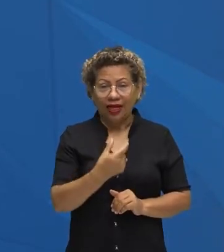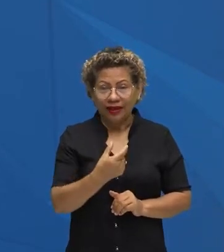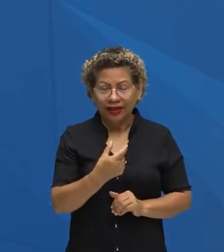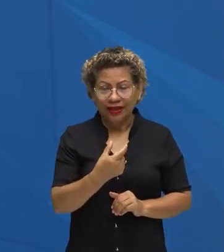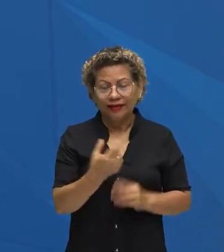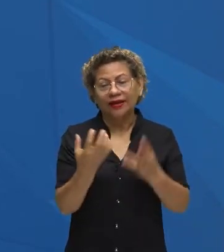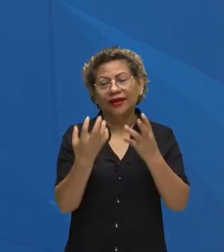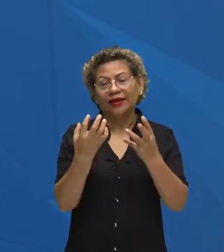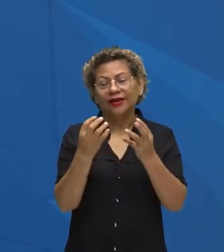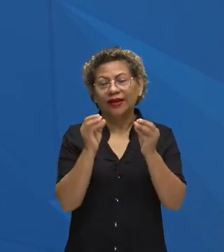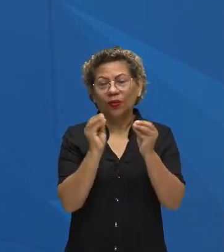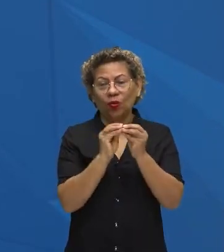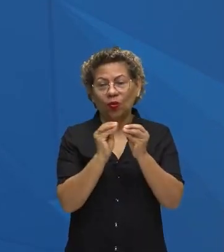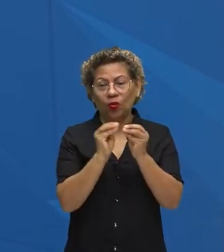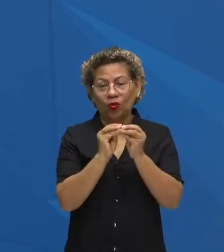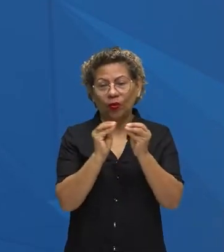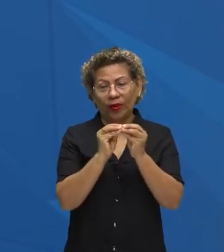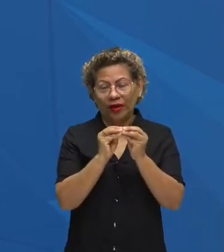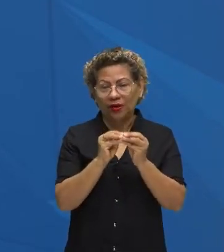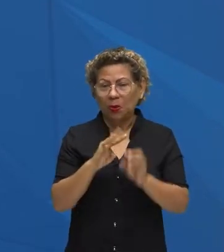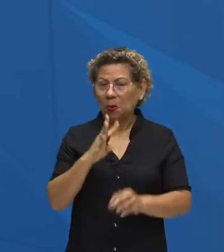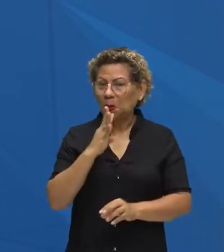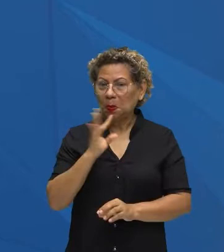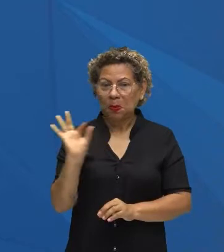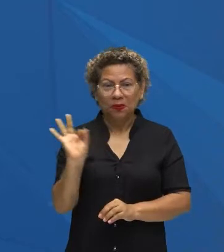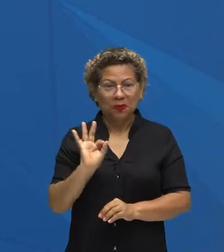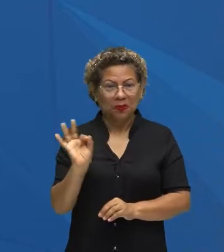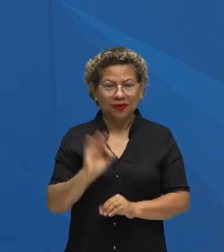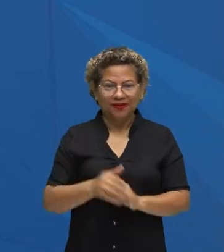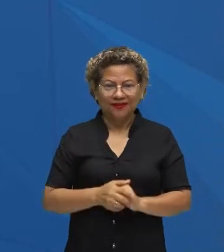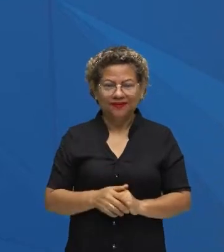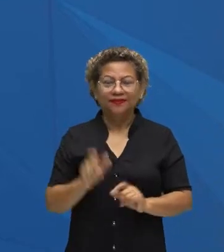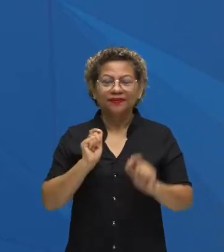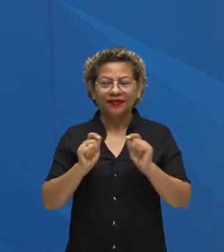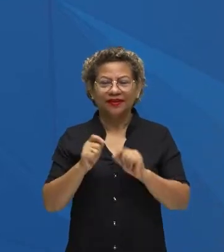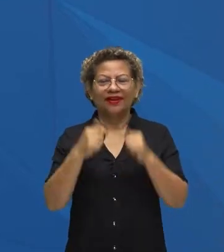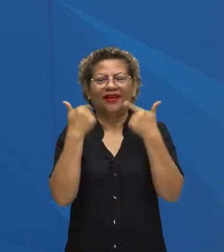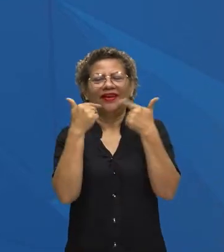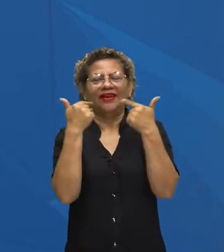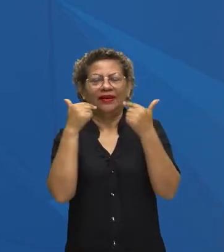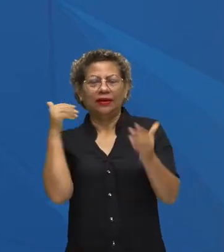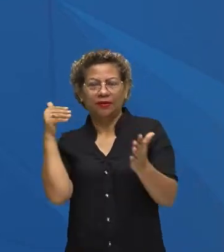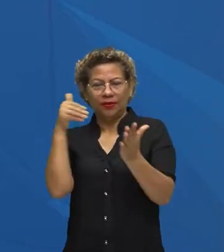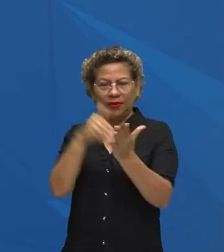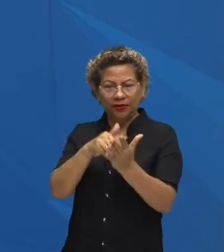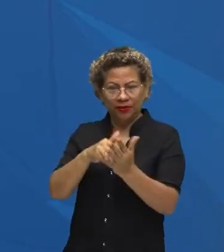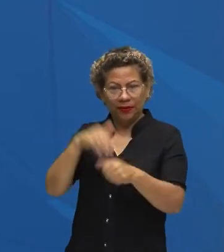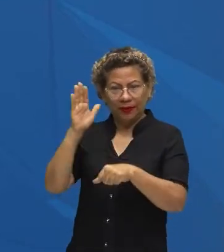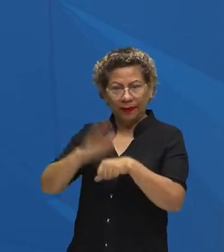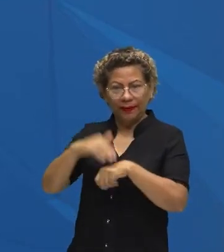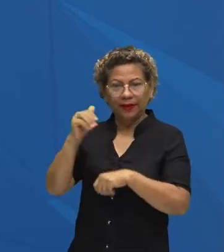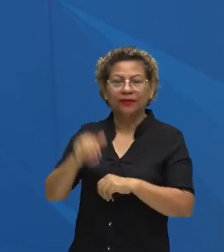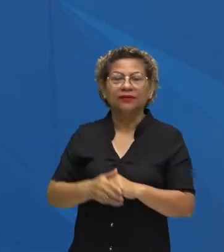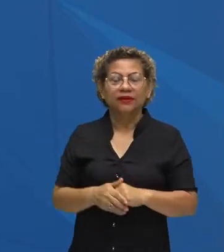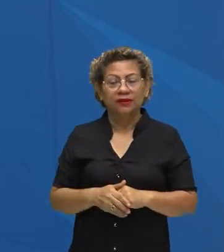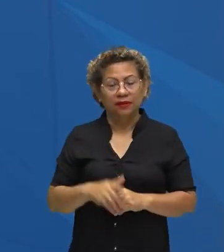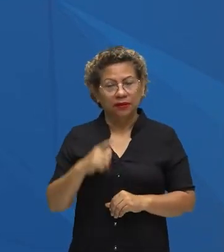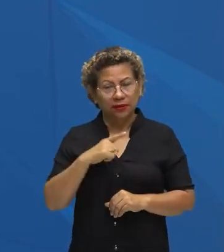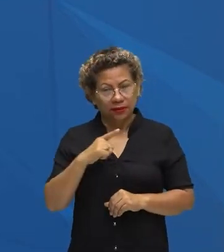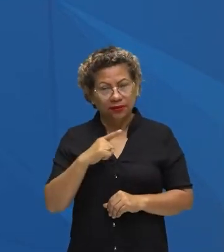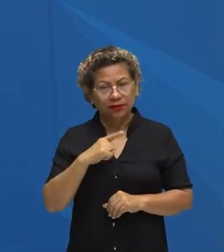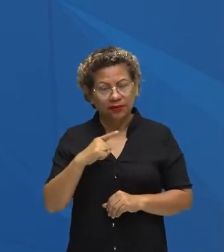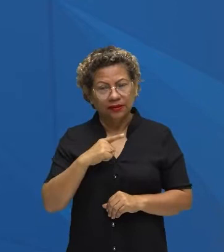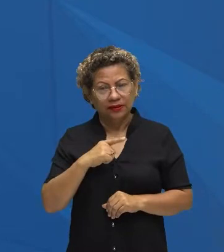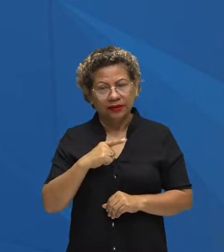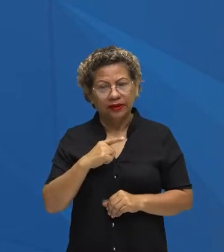esse daí eu não conhecia não, tá bom? Quem rir por último, rir melhor. Isso mesmo, isso aí é sempre para a gente não ficar se